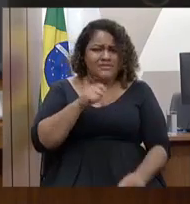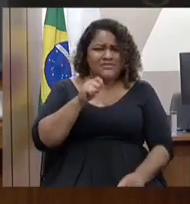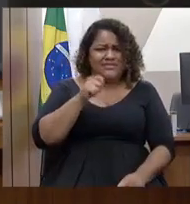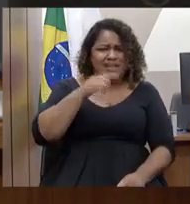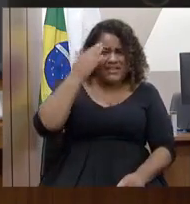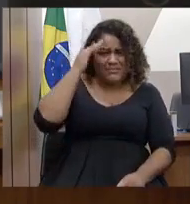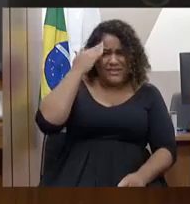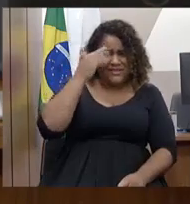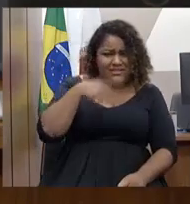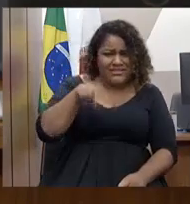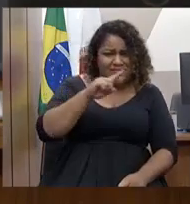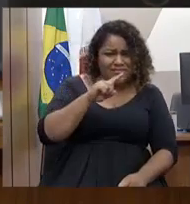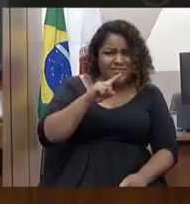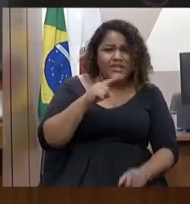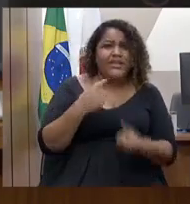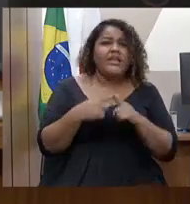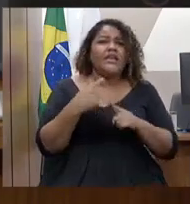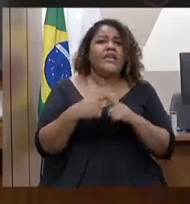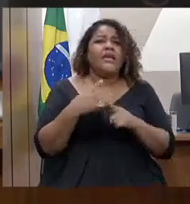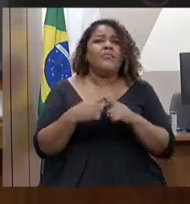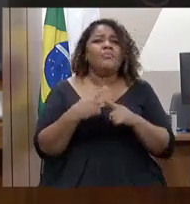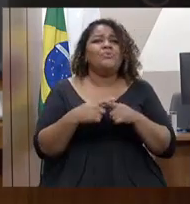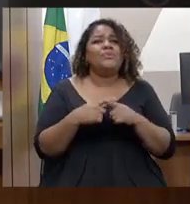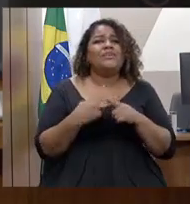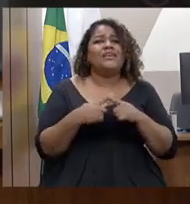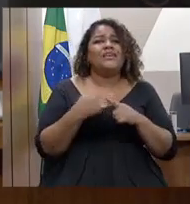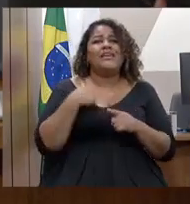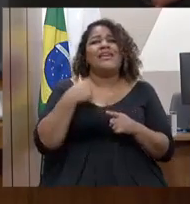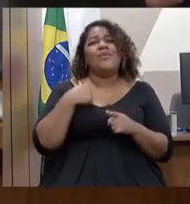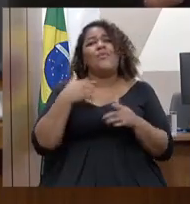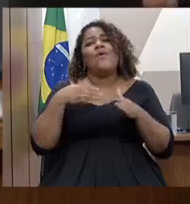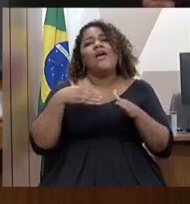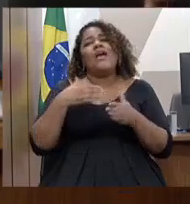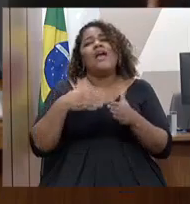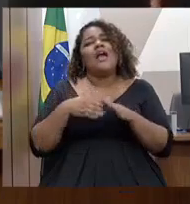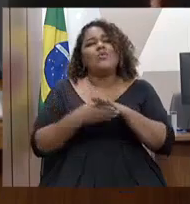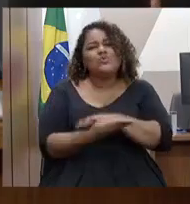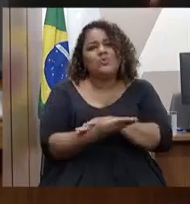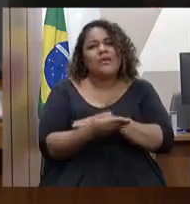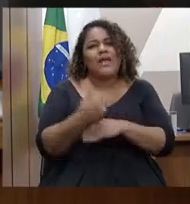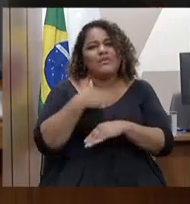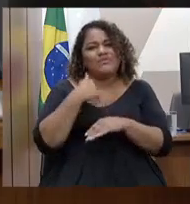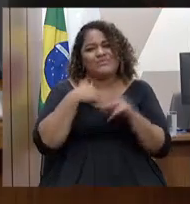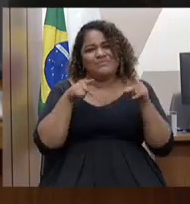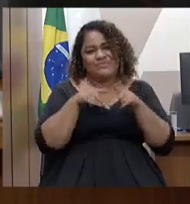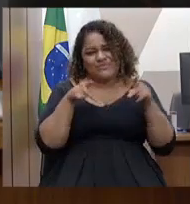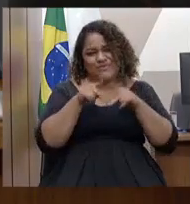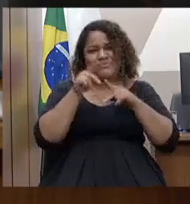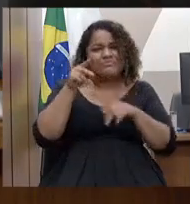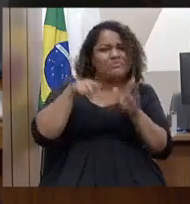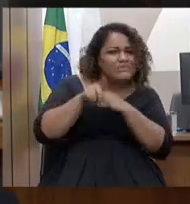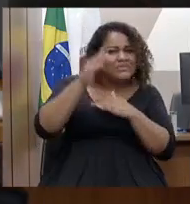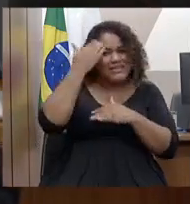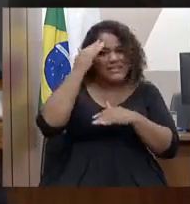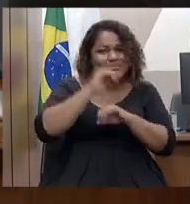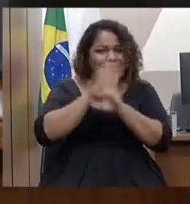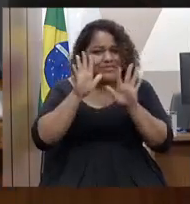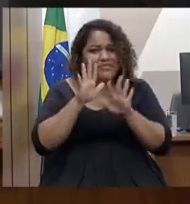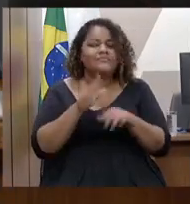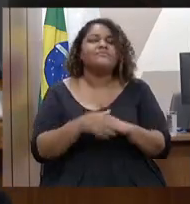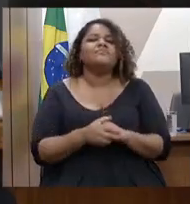para compreender desculpe que é um vício de professor agora sempre perguntar se tá claro então você tem a essa responsabilidade